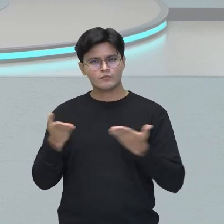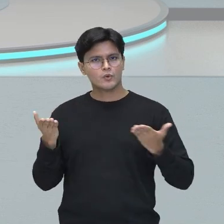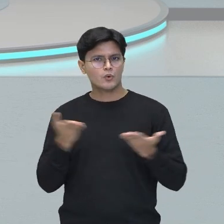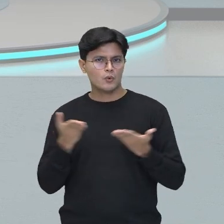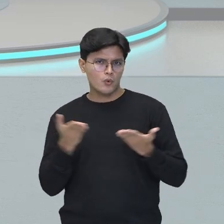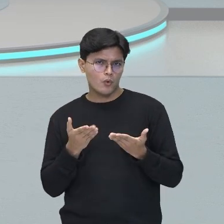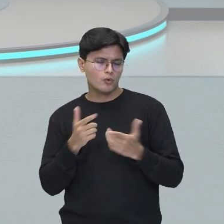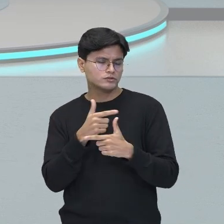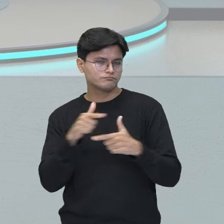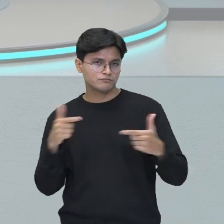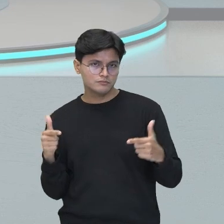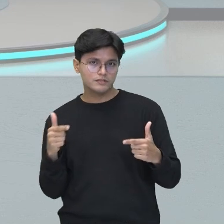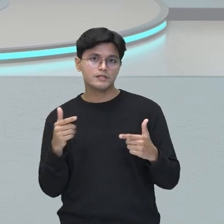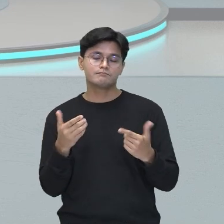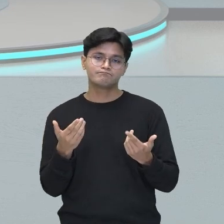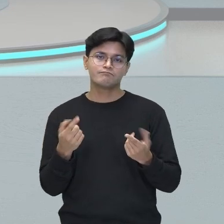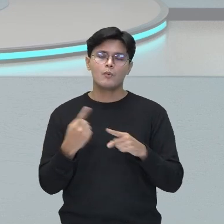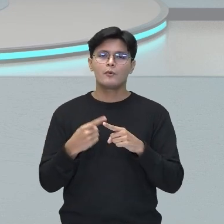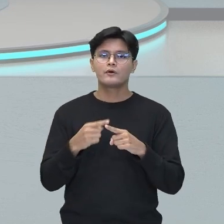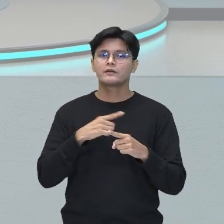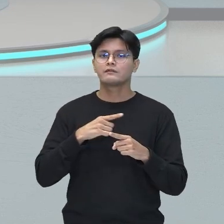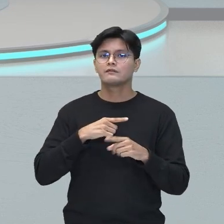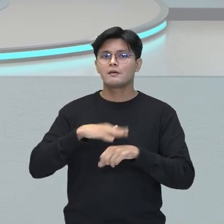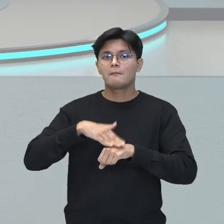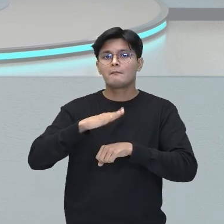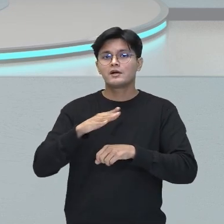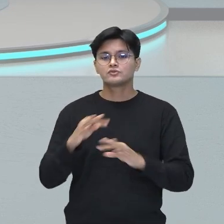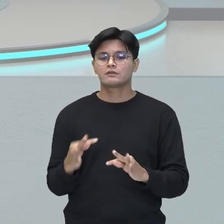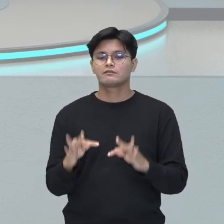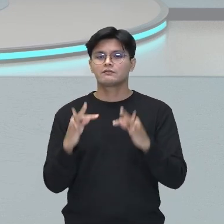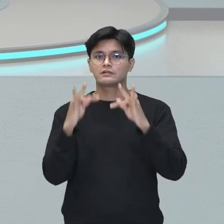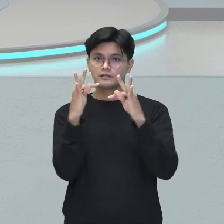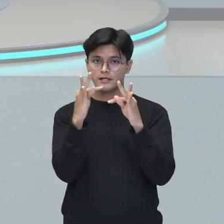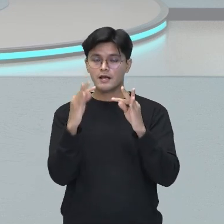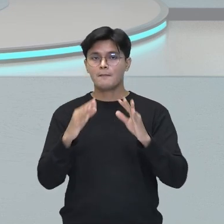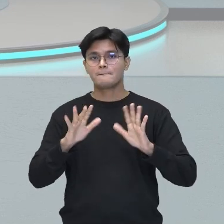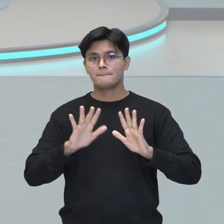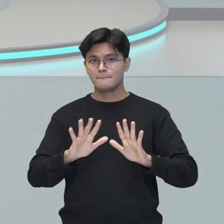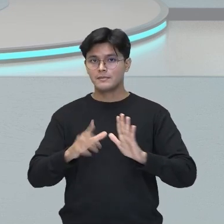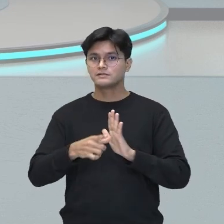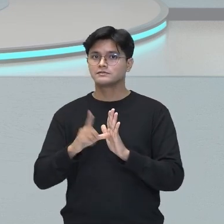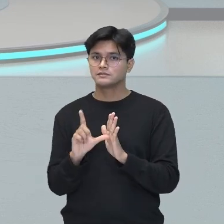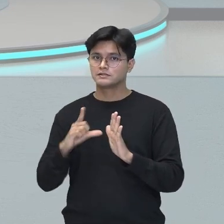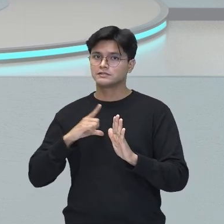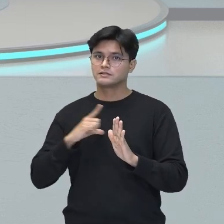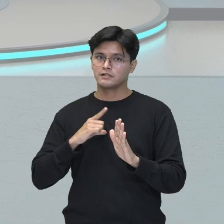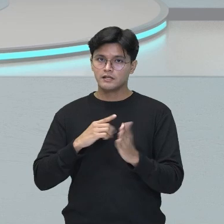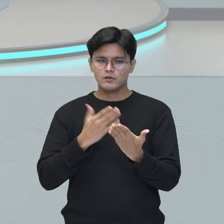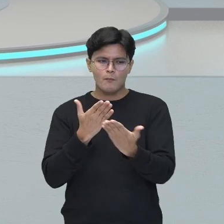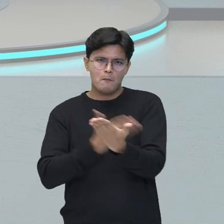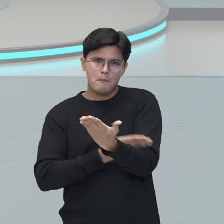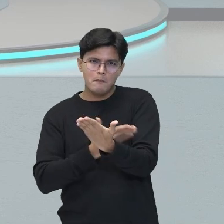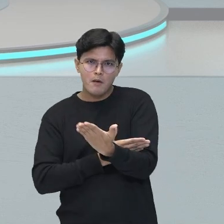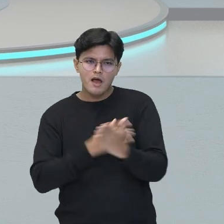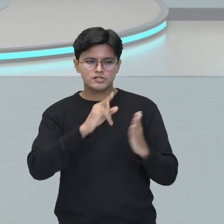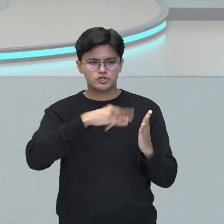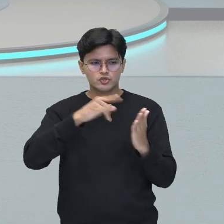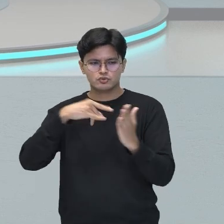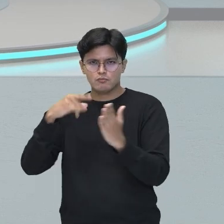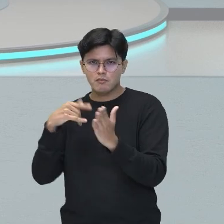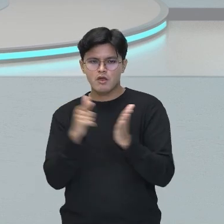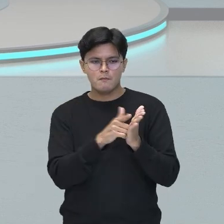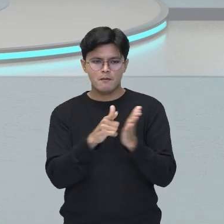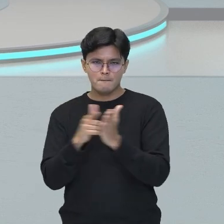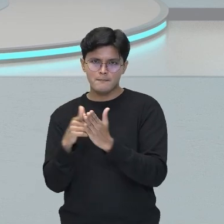da tecnologia né mas antes não tinha aquele lugar reservado para guardar as pastas dos funcionários tudo que acontecia ali as